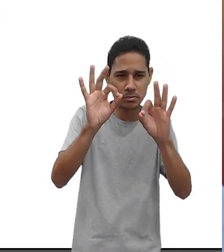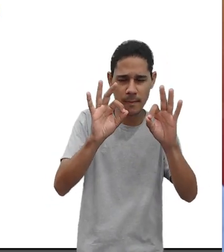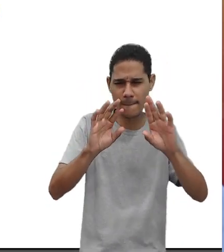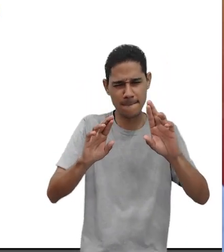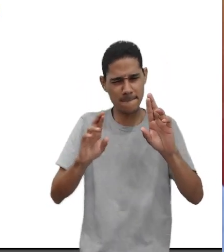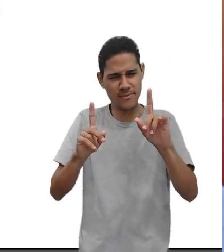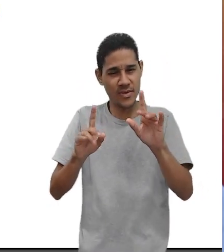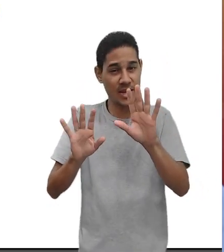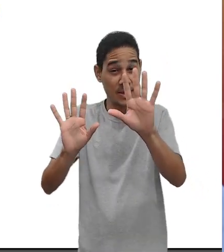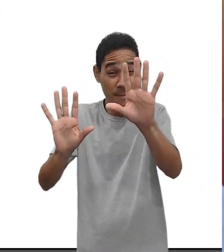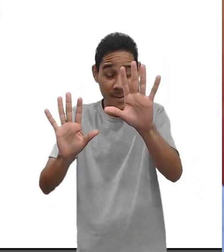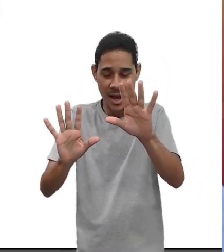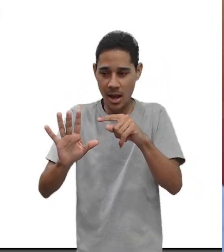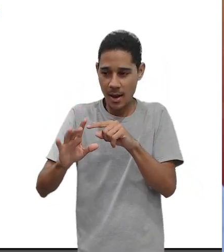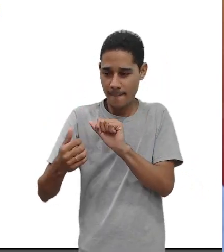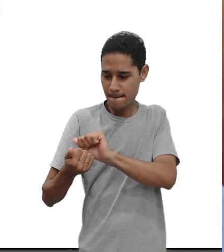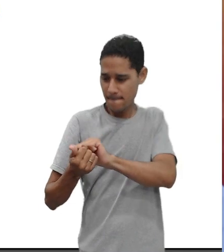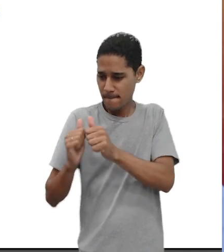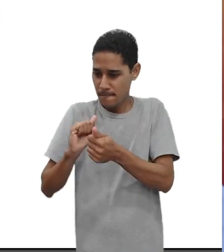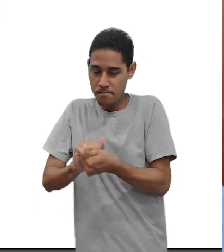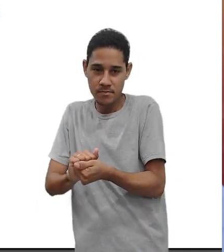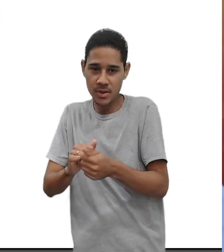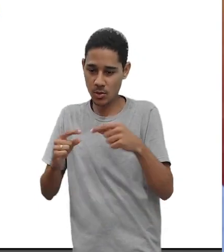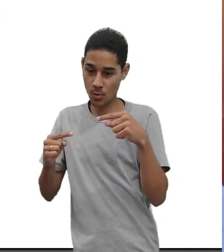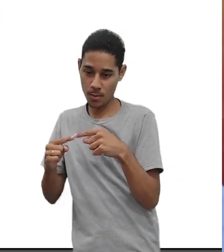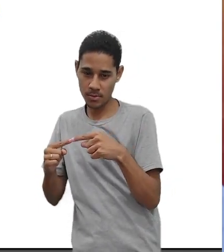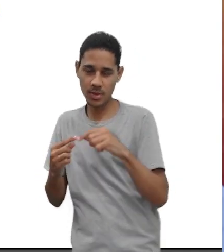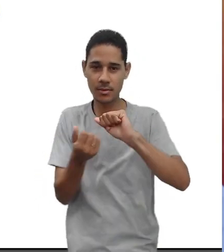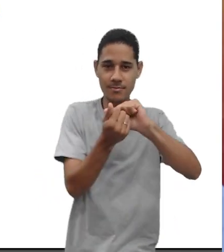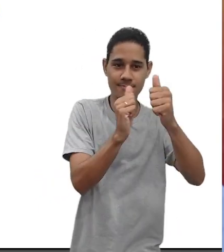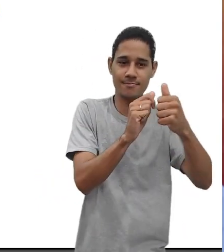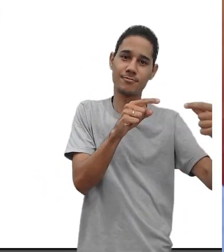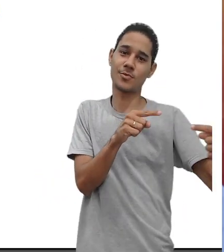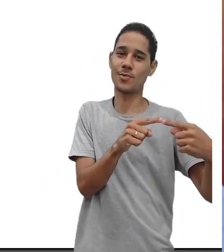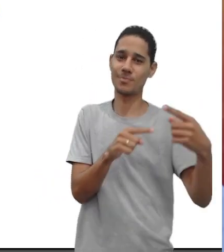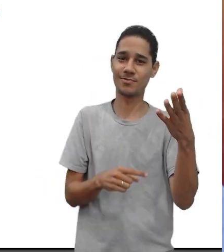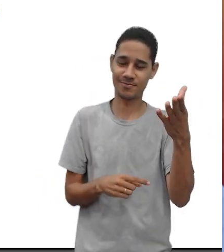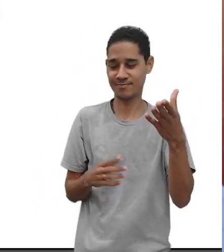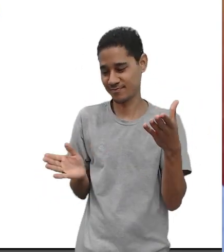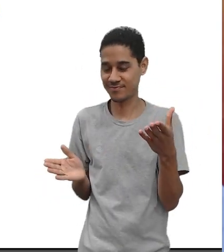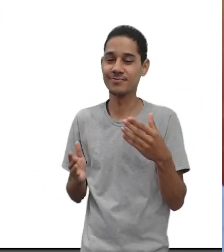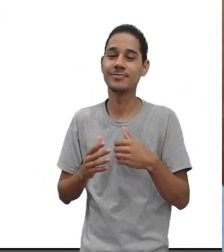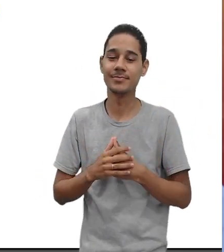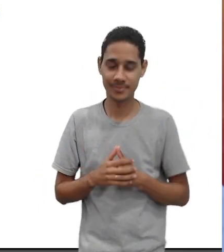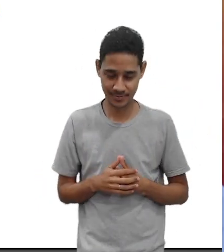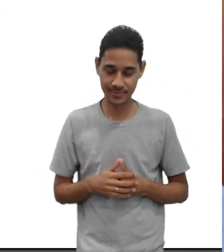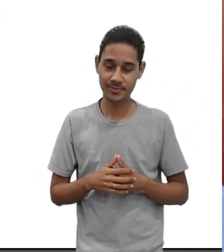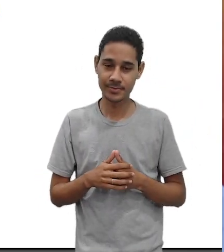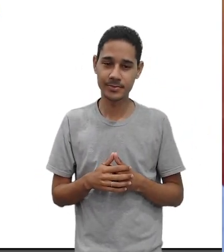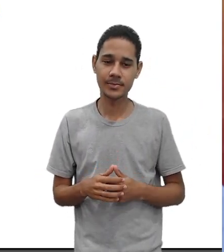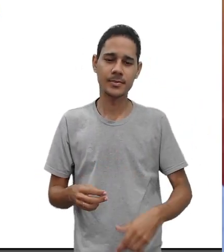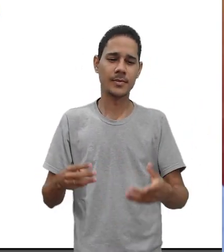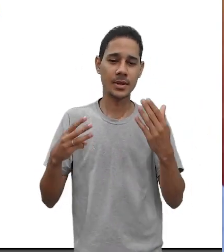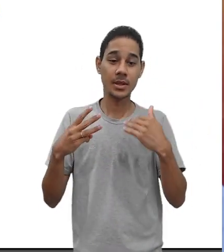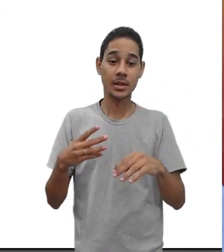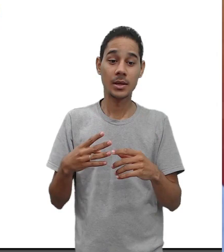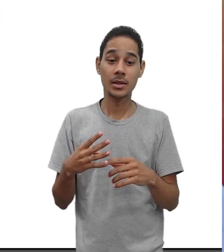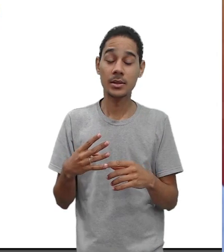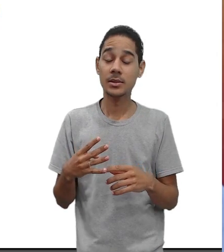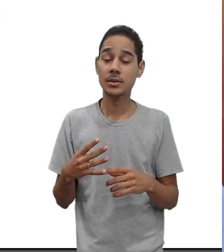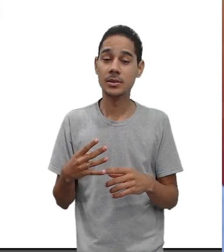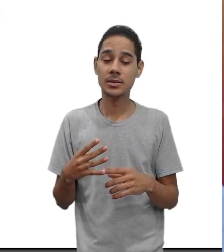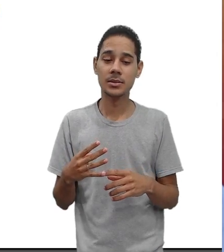se ajustar de acordo com o dispositivo que está sendo acessado. Eliminação de